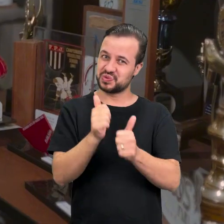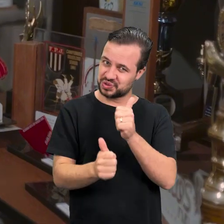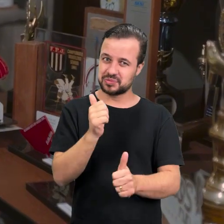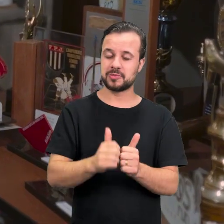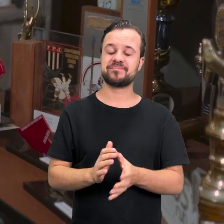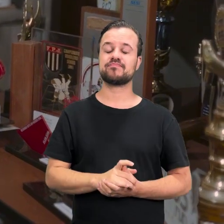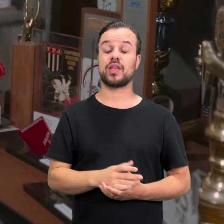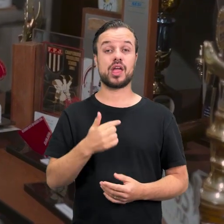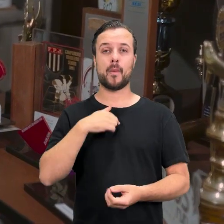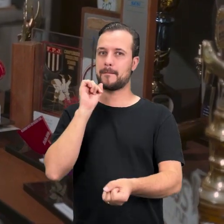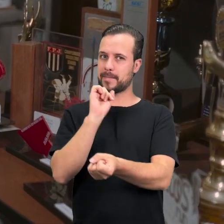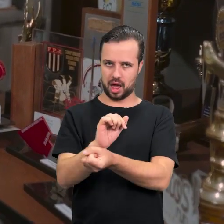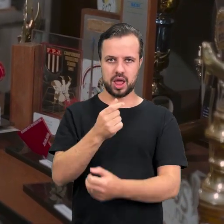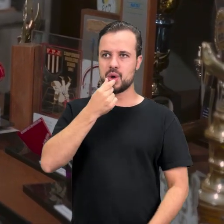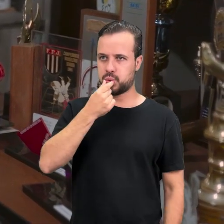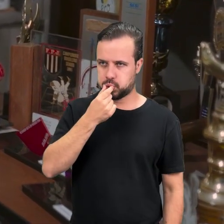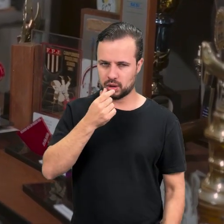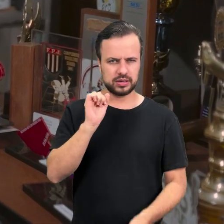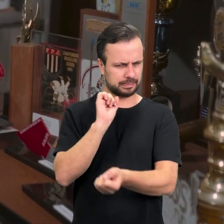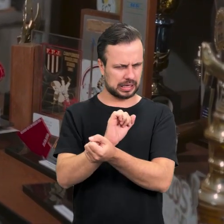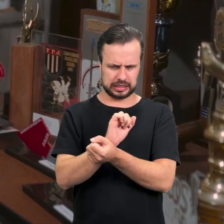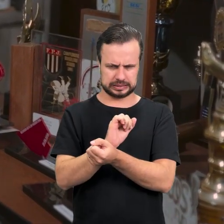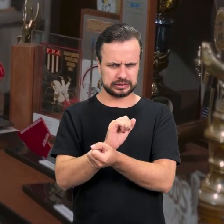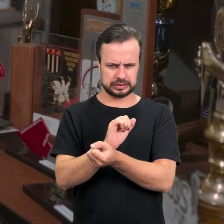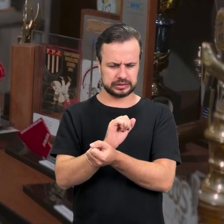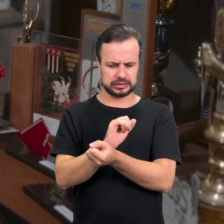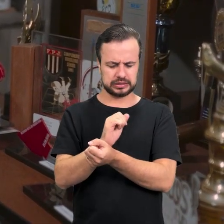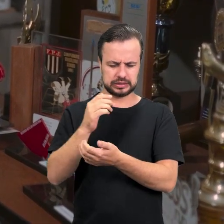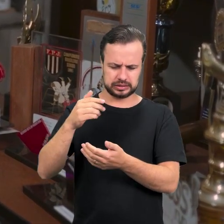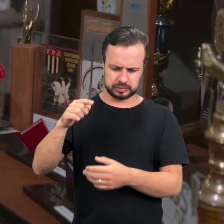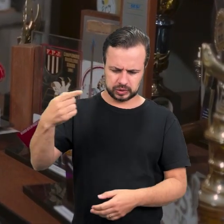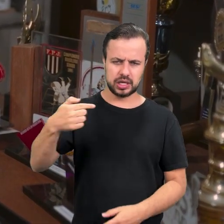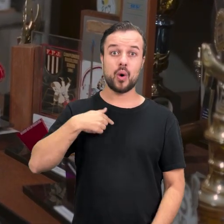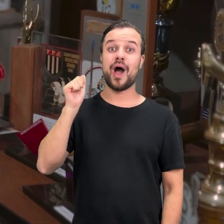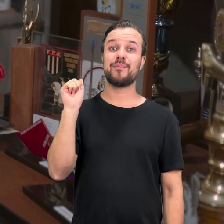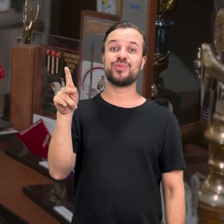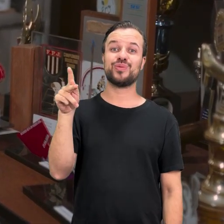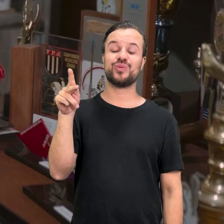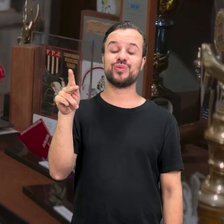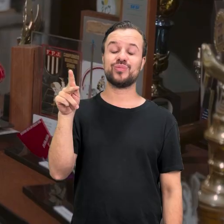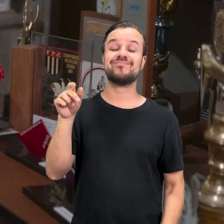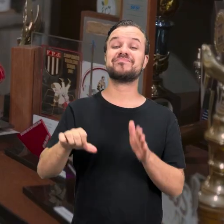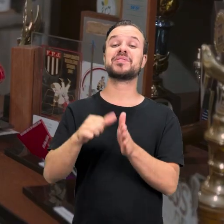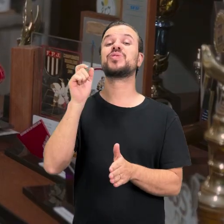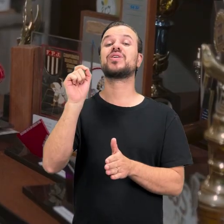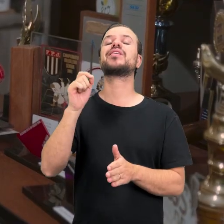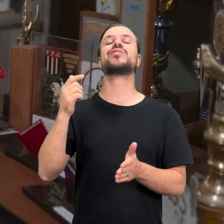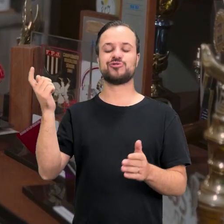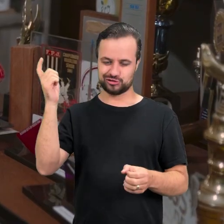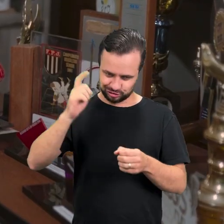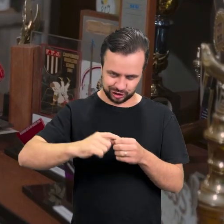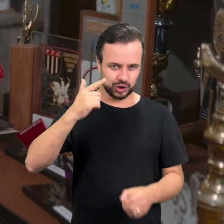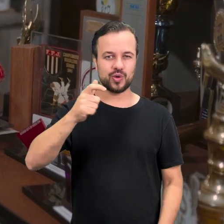eu parei com tudo, com a arbitragem, parei com tudo. Aí depois, quando eu me aposentei, foi a primeira coisa que eu fiz, foi voltar para a arbitragem.